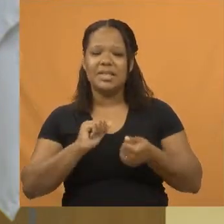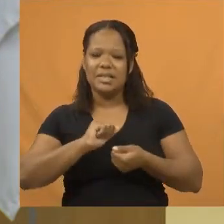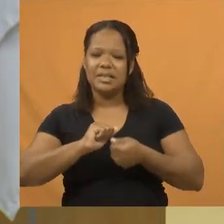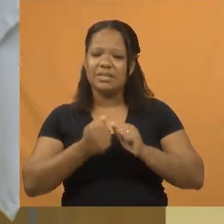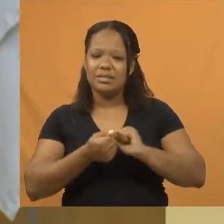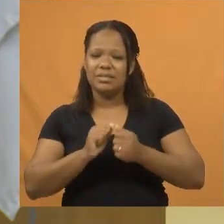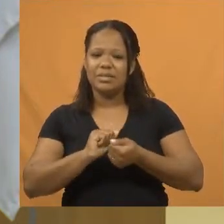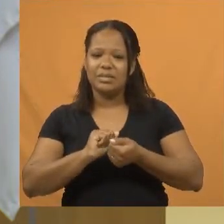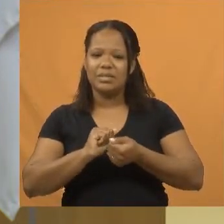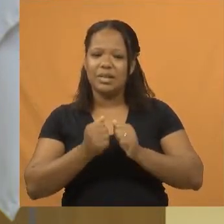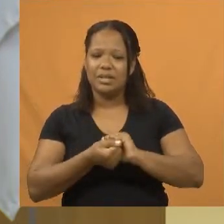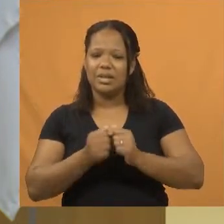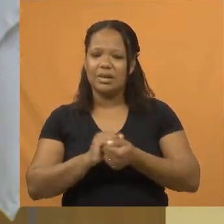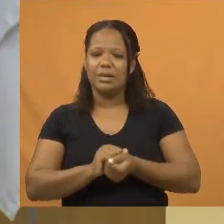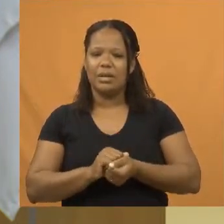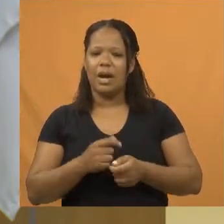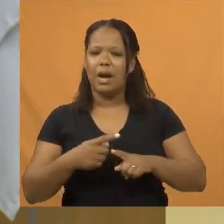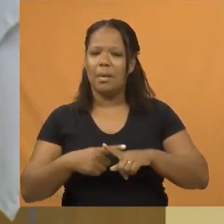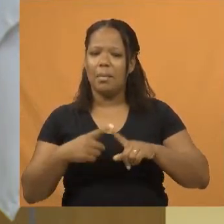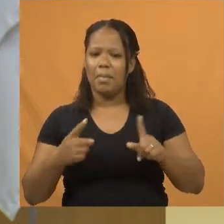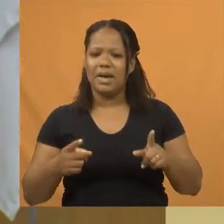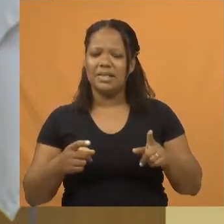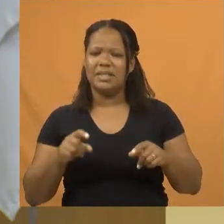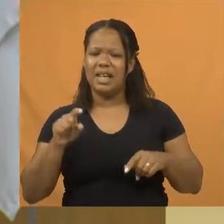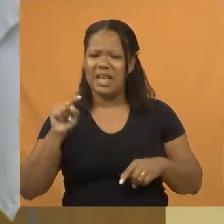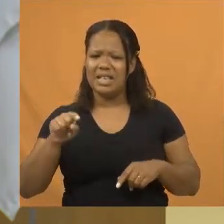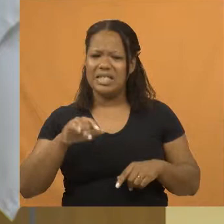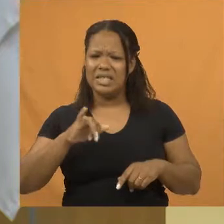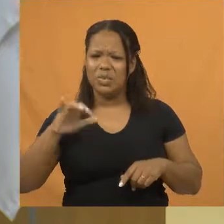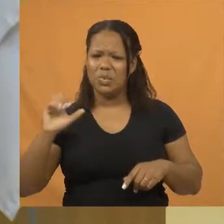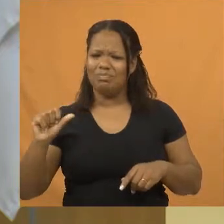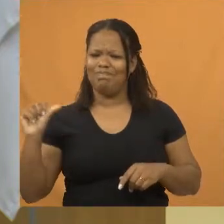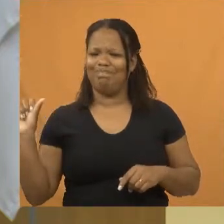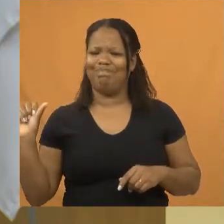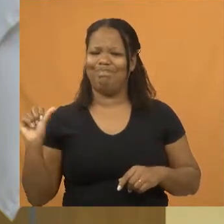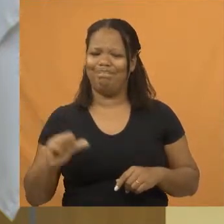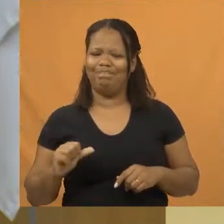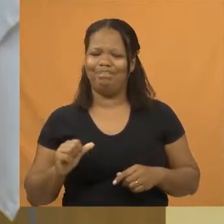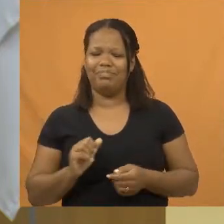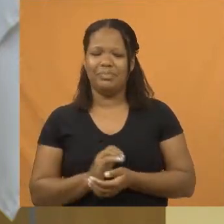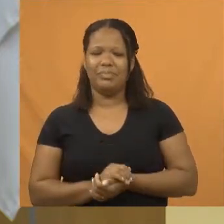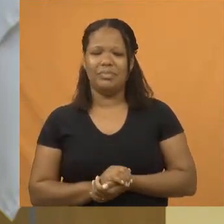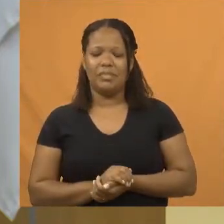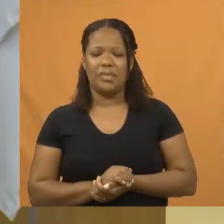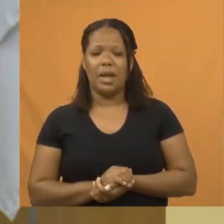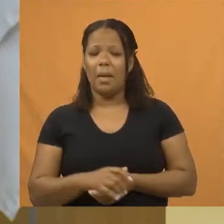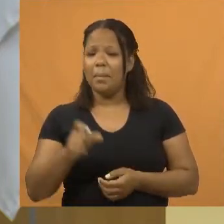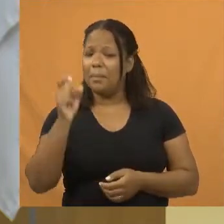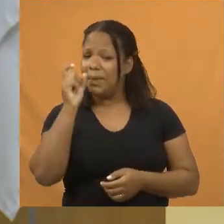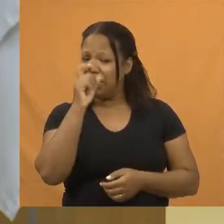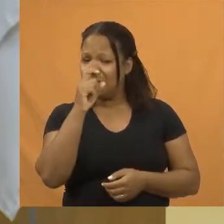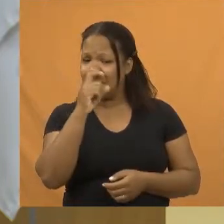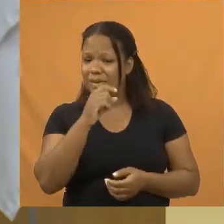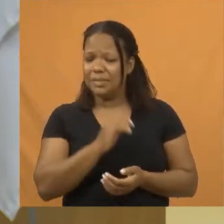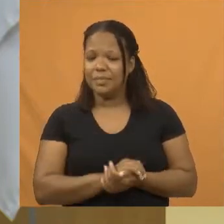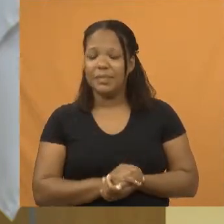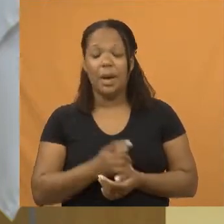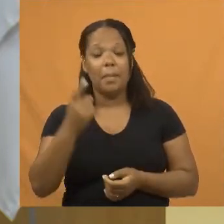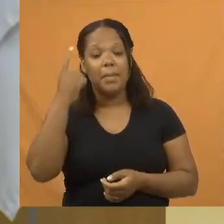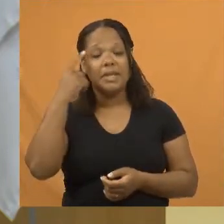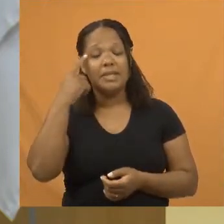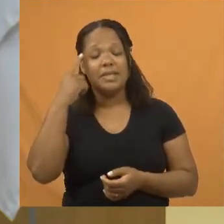ajustes, mas não da forma que o governo está querendo colocar. E quando mentiram para o povo que a reforma trabalhista ia gerar